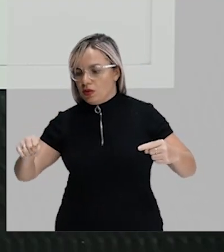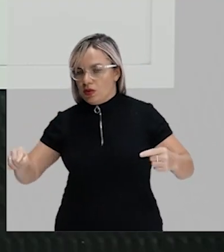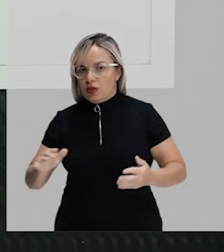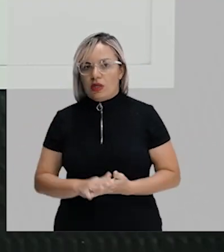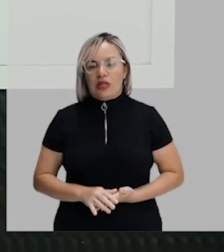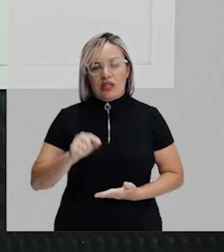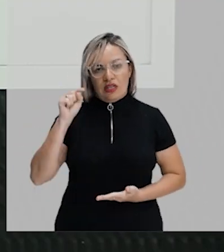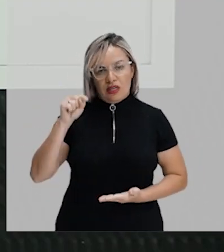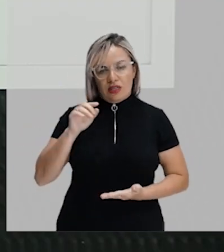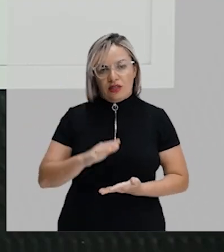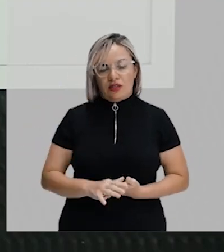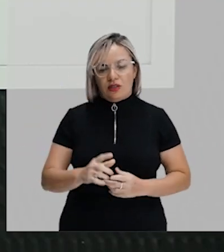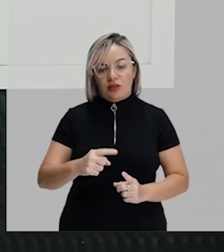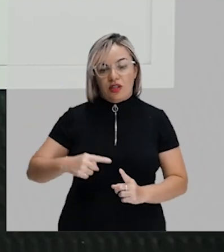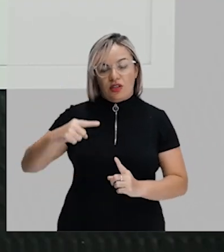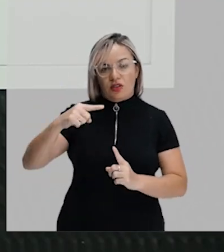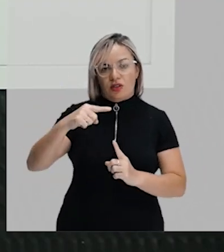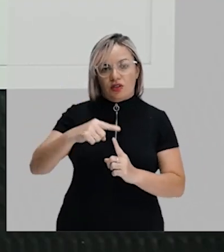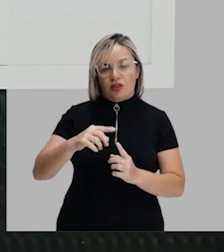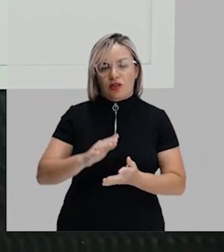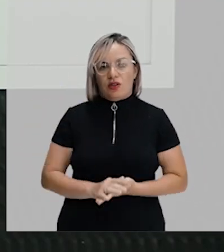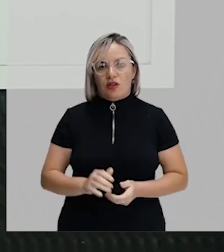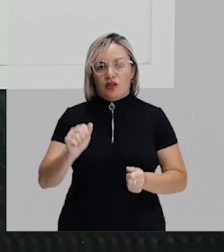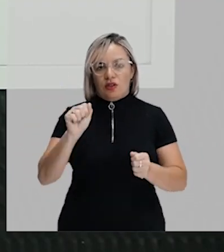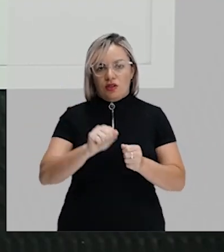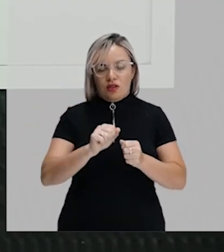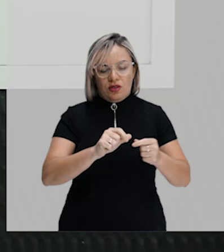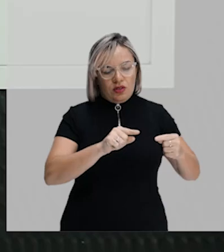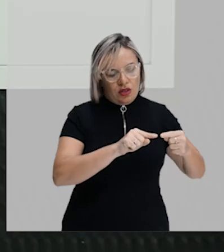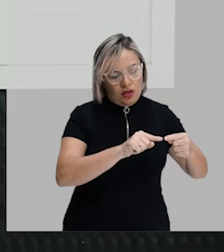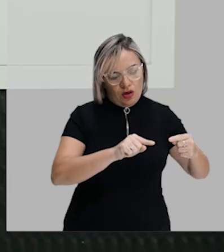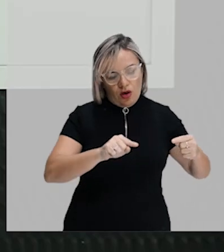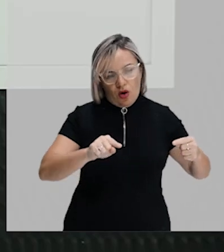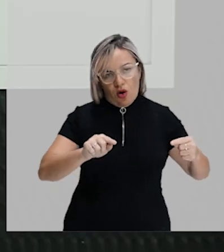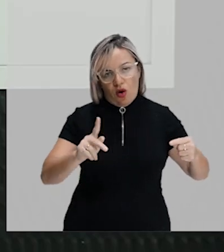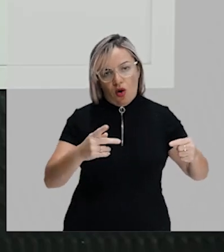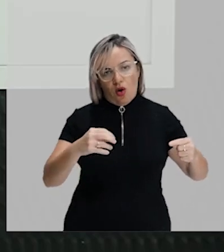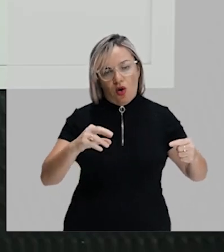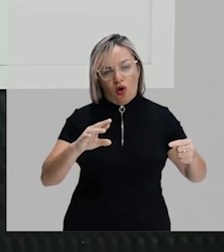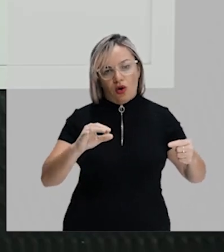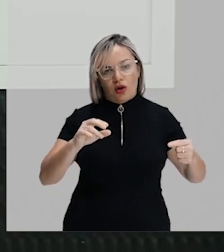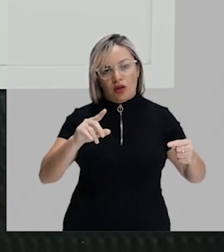mesmo tempo, ele é feito na horizontal e na vertical.